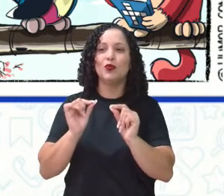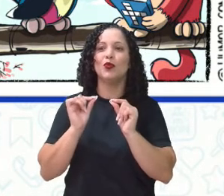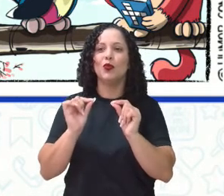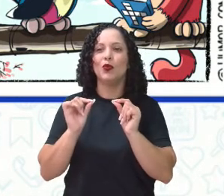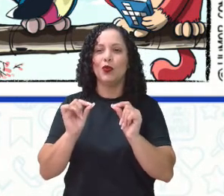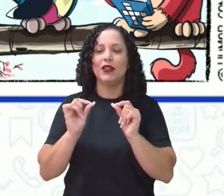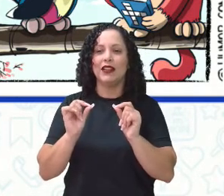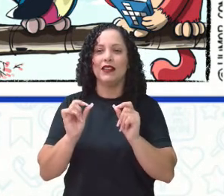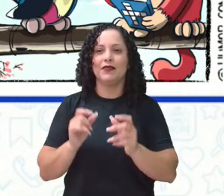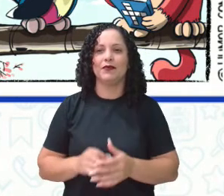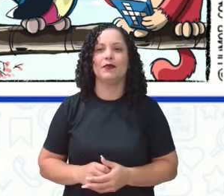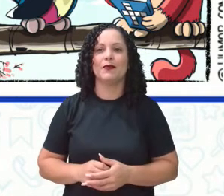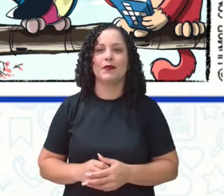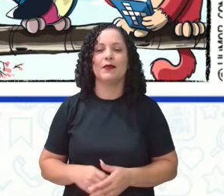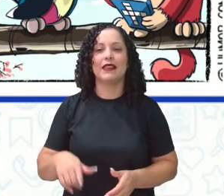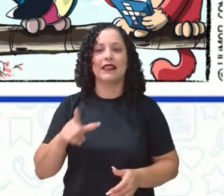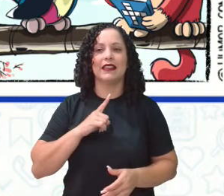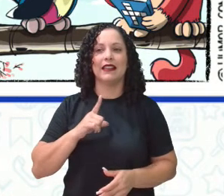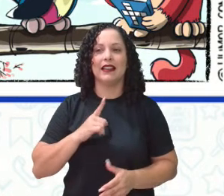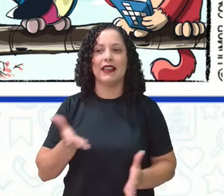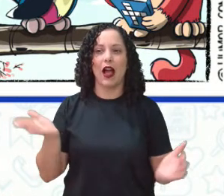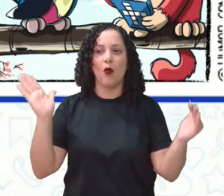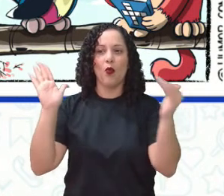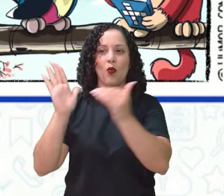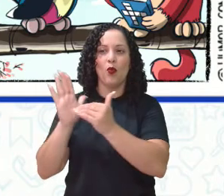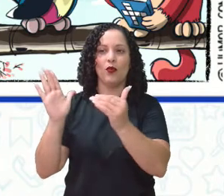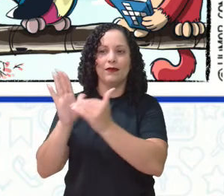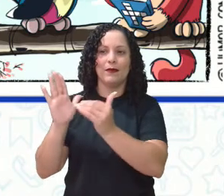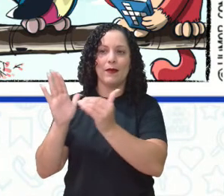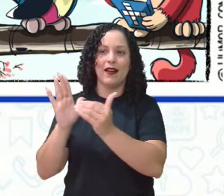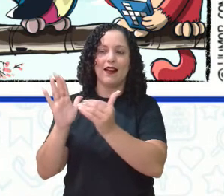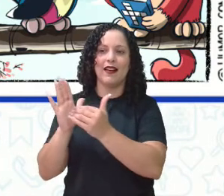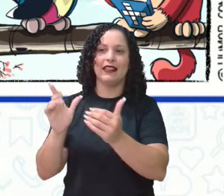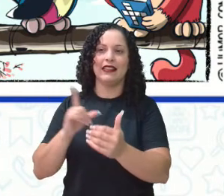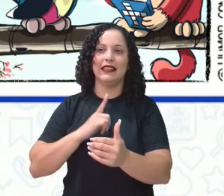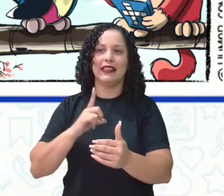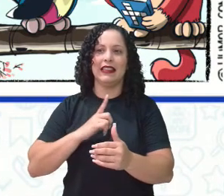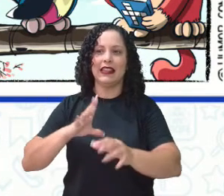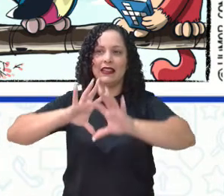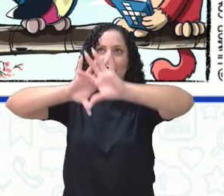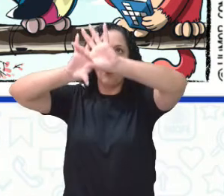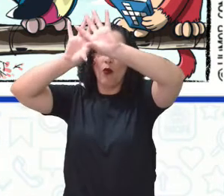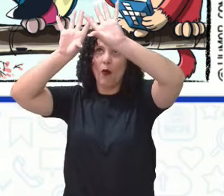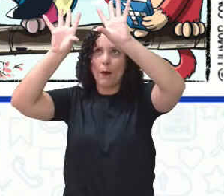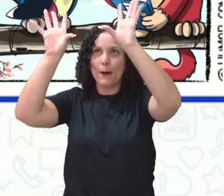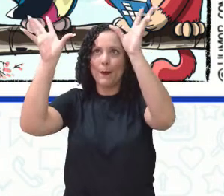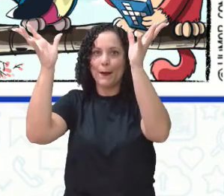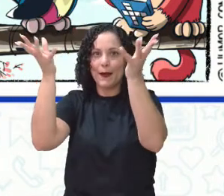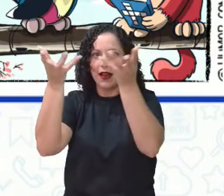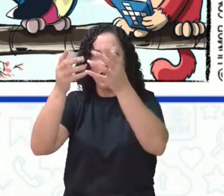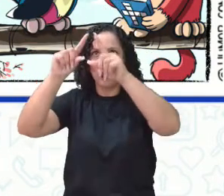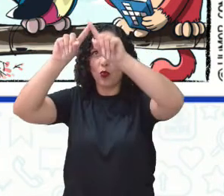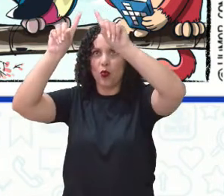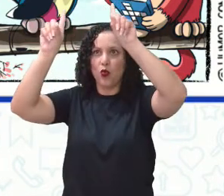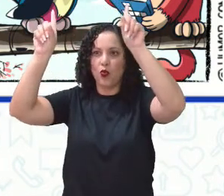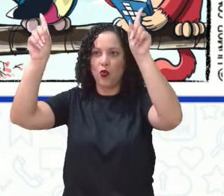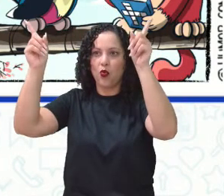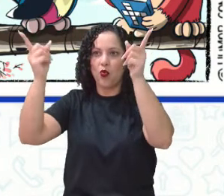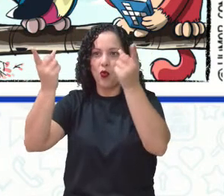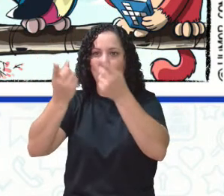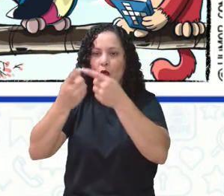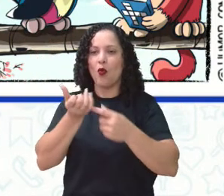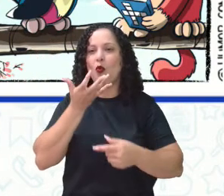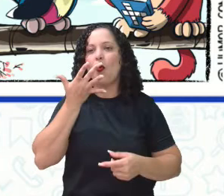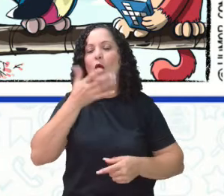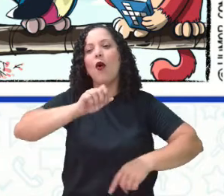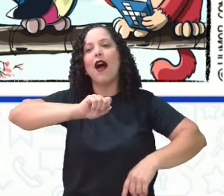na última imagem, né, nós temos aí o balão aí como resposta de azul, não é?